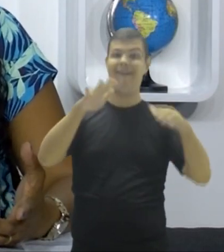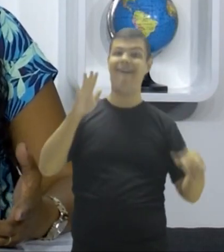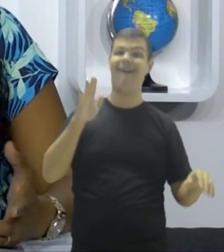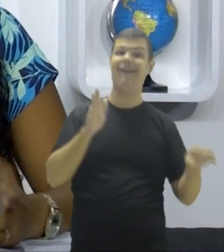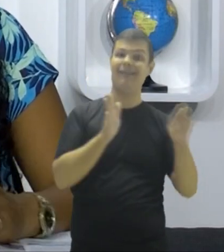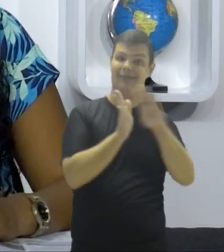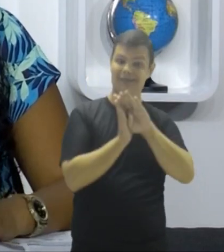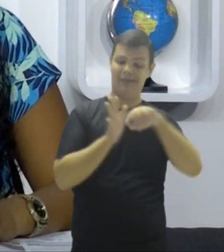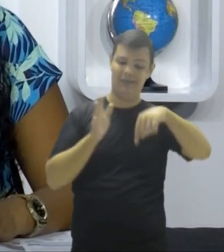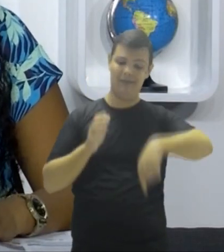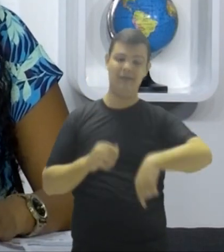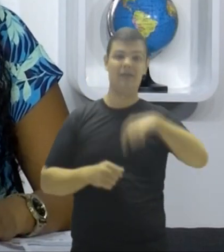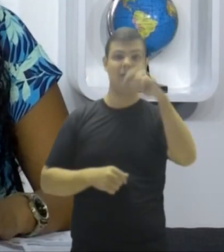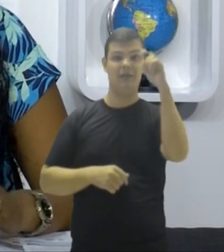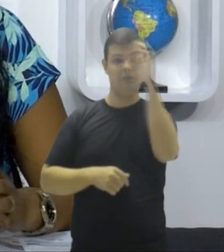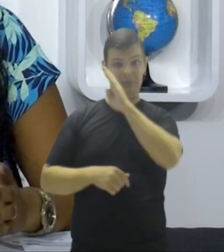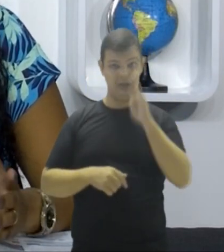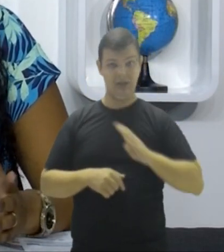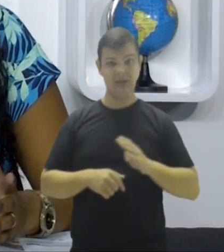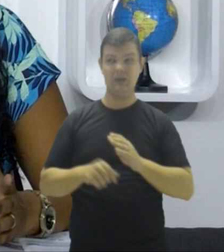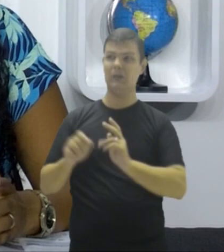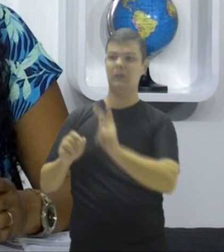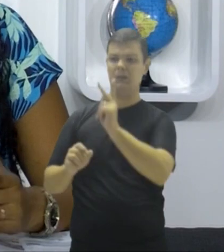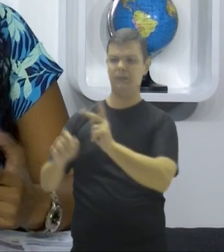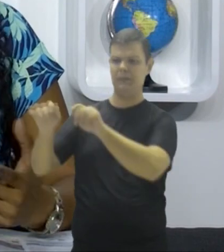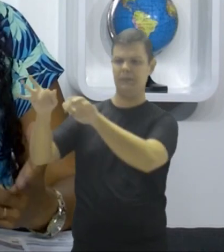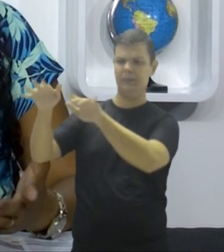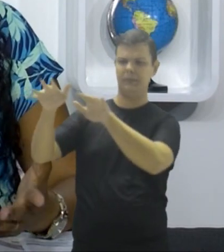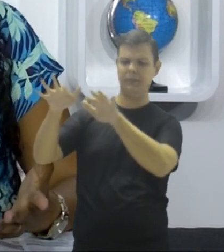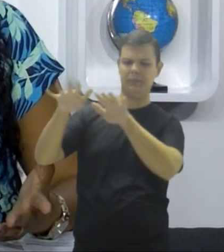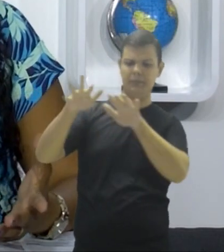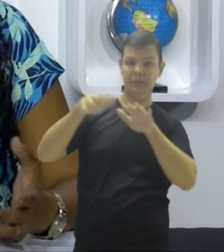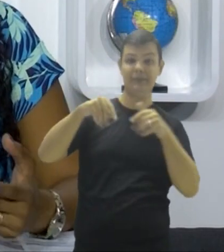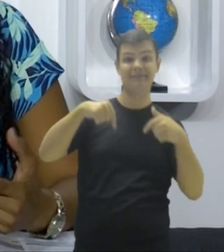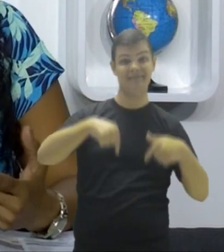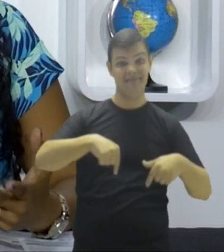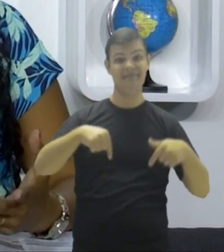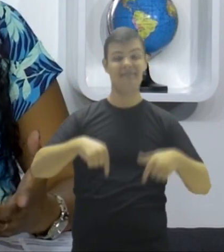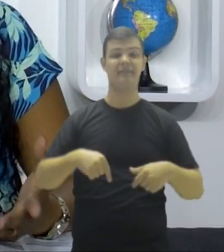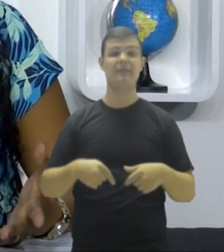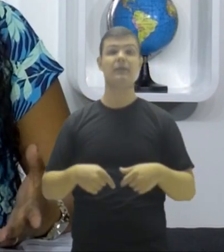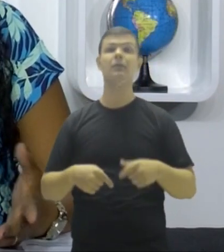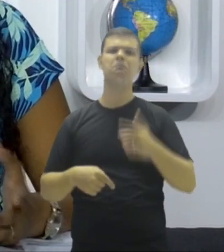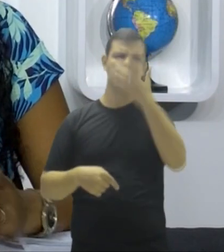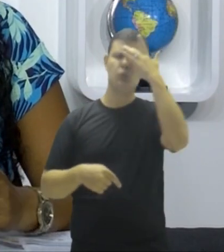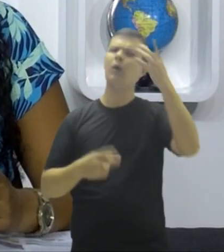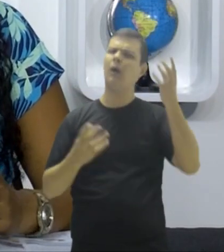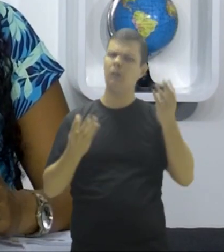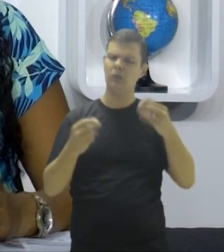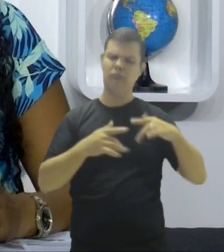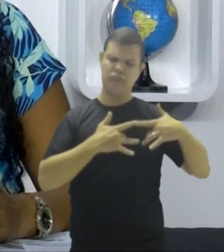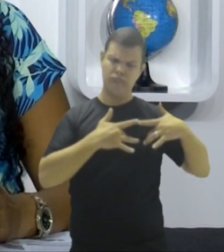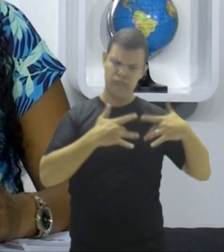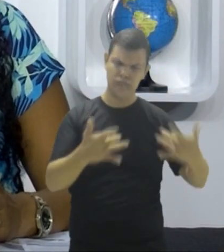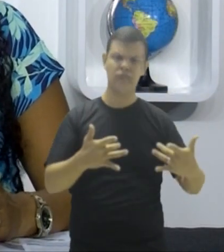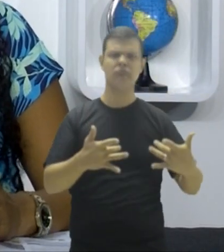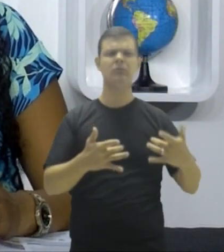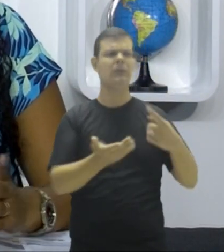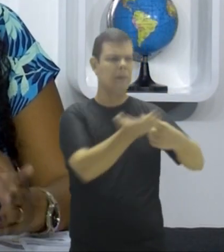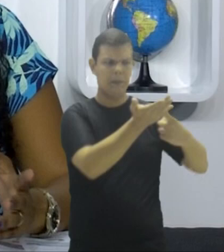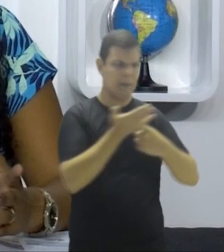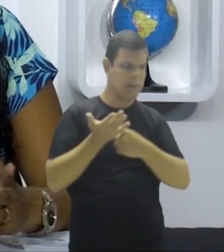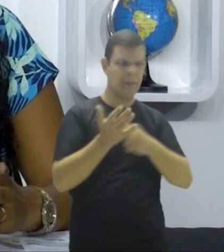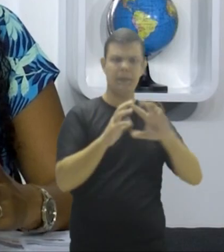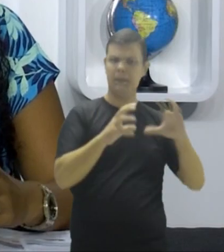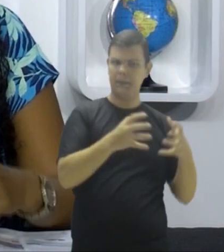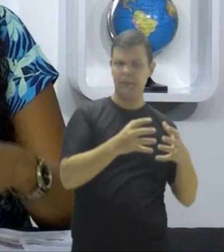brasileira, para nossas praias, todo esse petróleo. E, inclusive, pessoas, muitos voluntários, organizações não